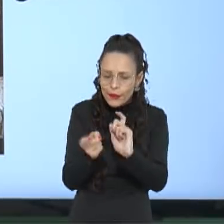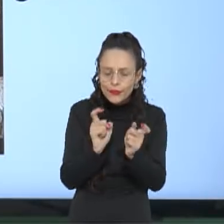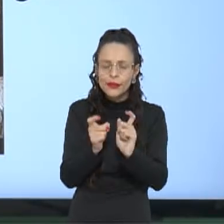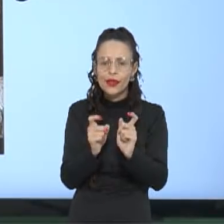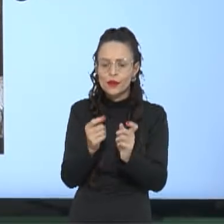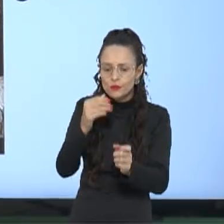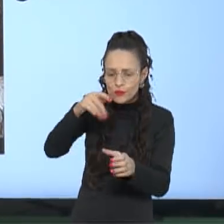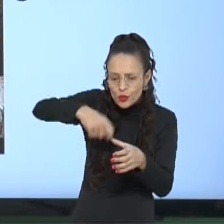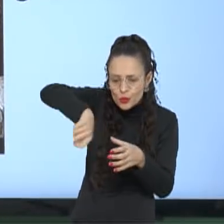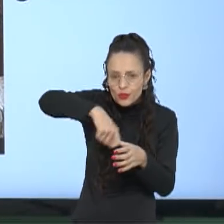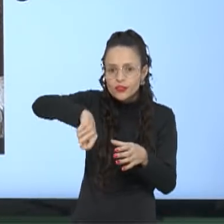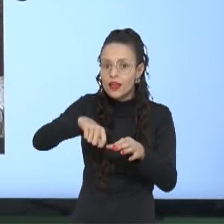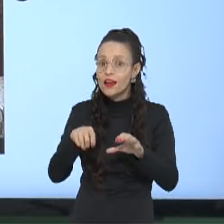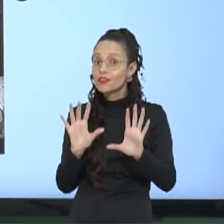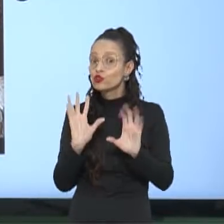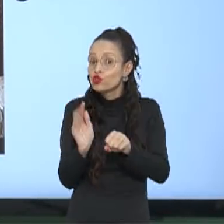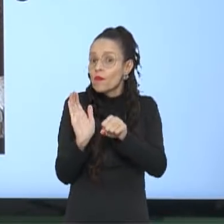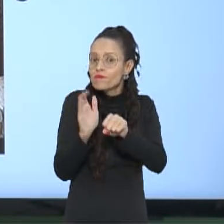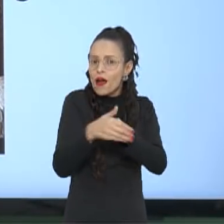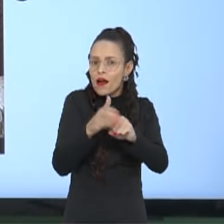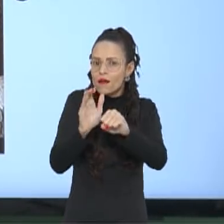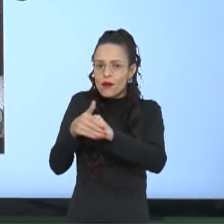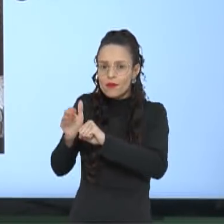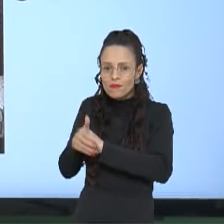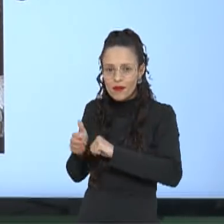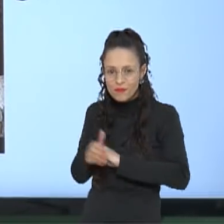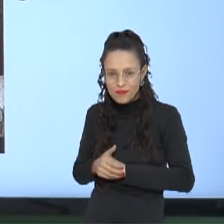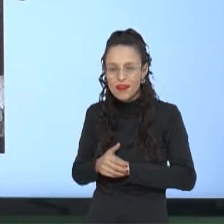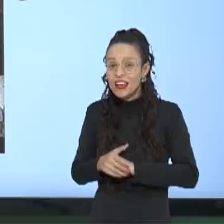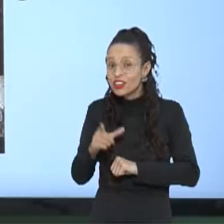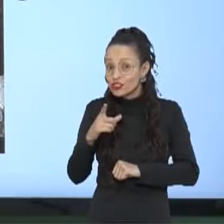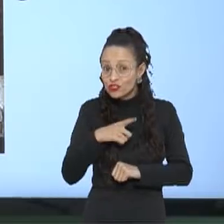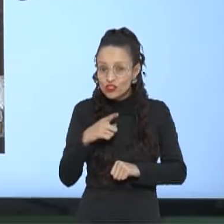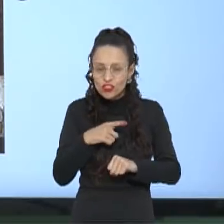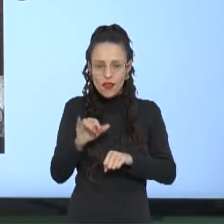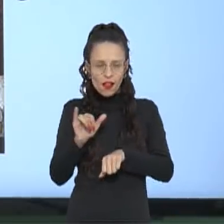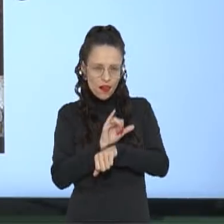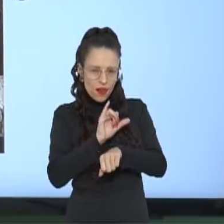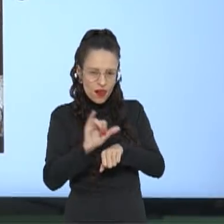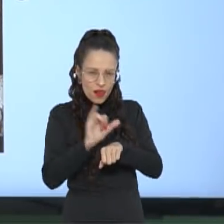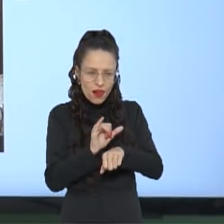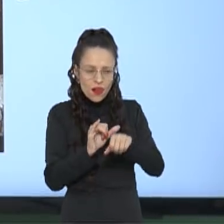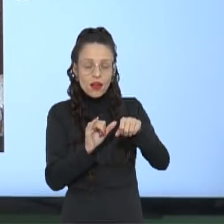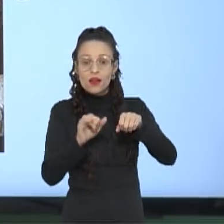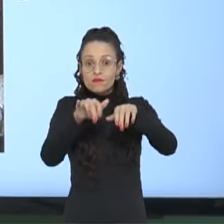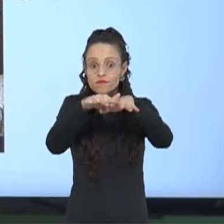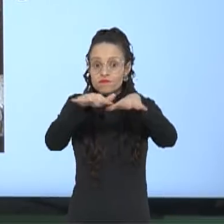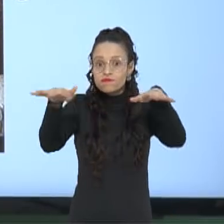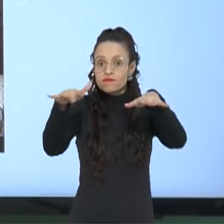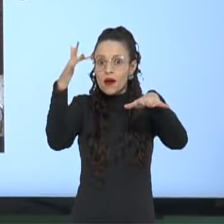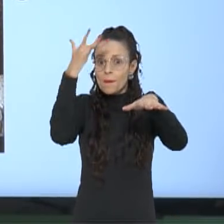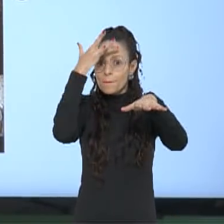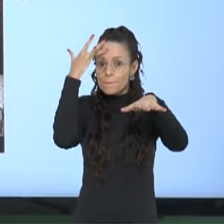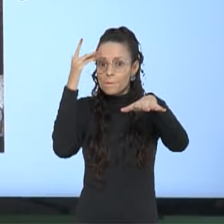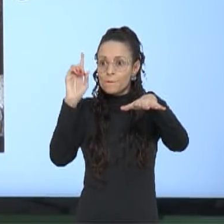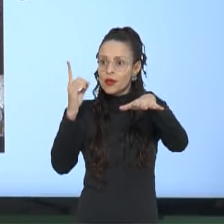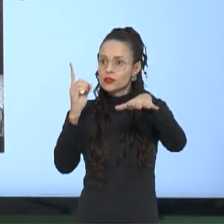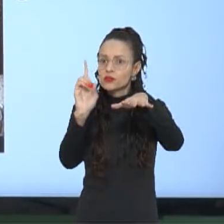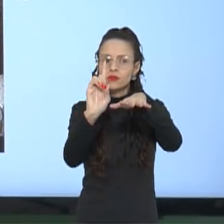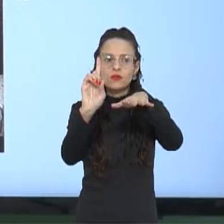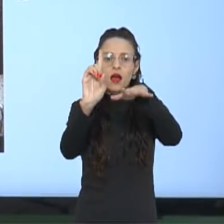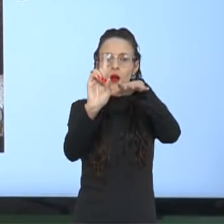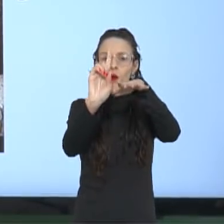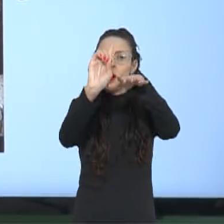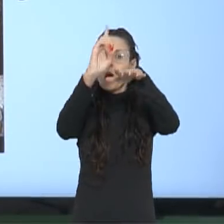você tem esses túneis escondidos. Muitas armadilhas eram feitas quando um soldado pisava, caía em cima de estacas,